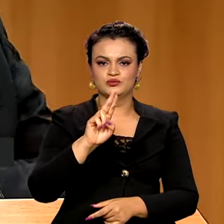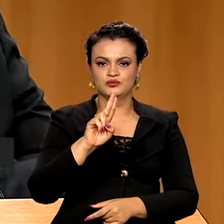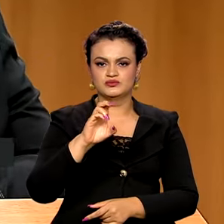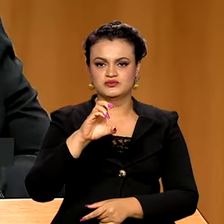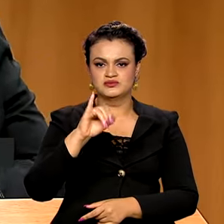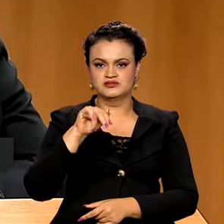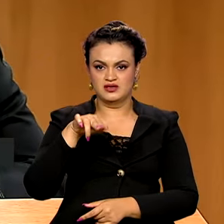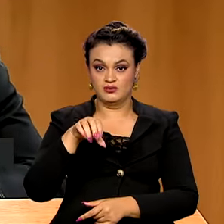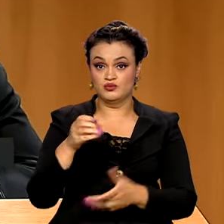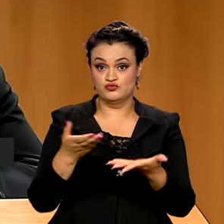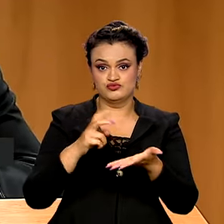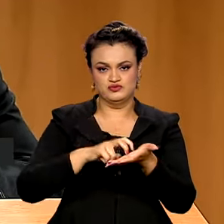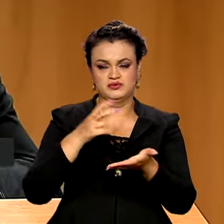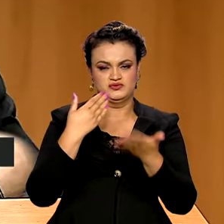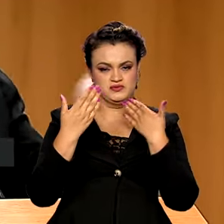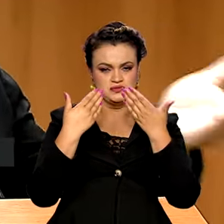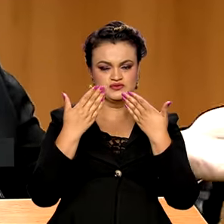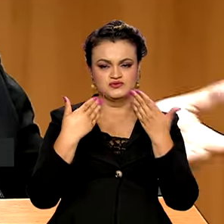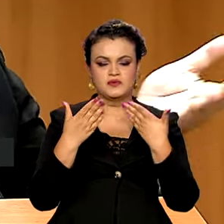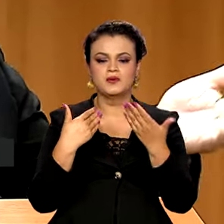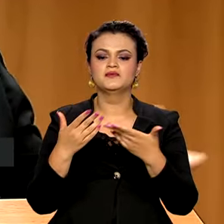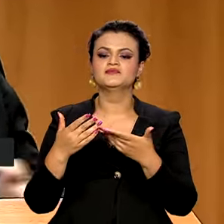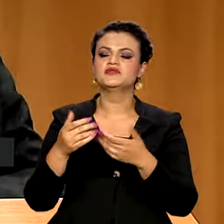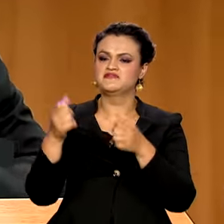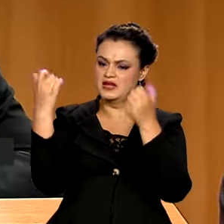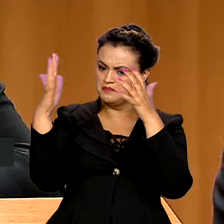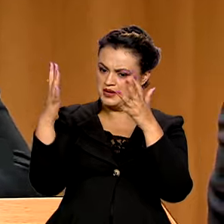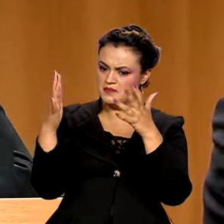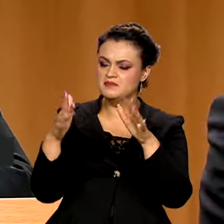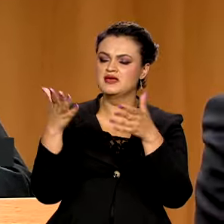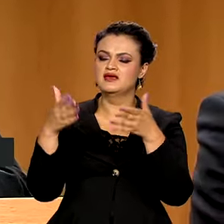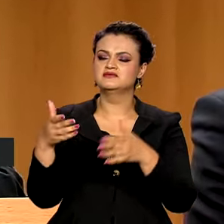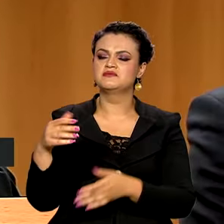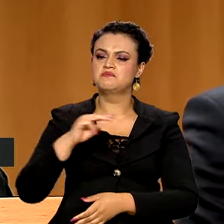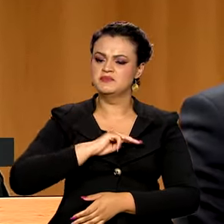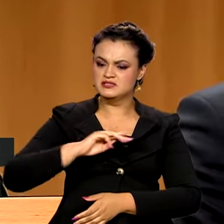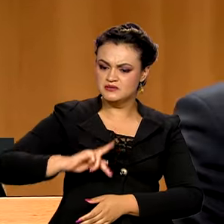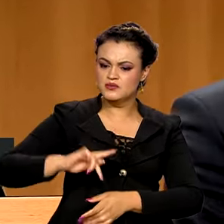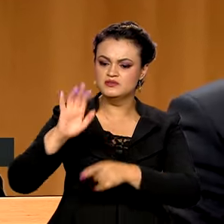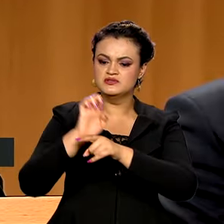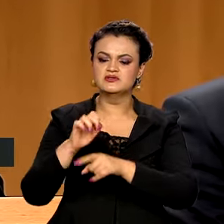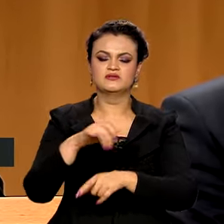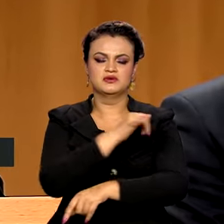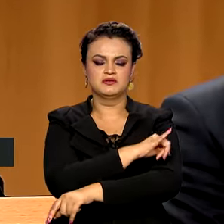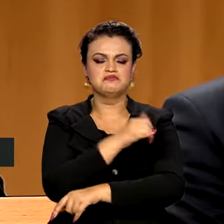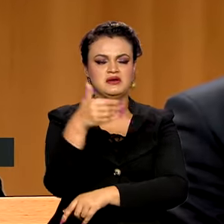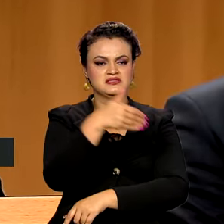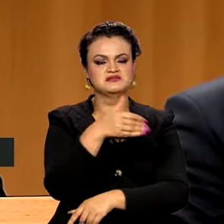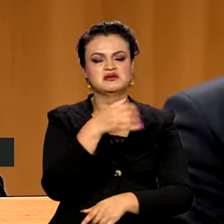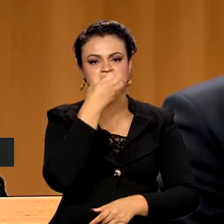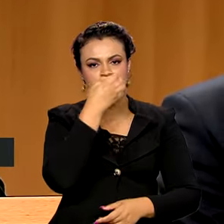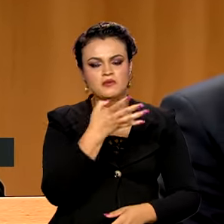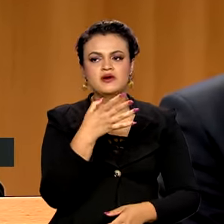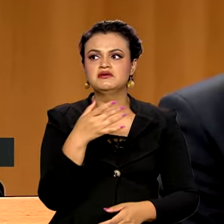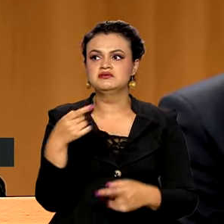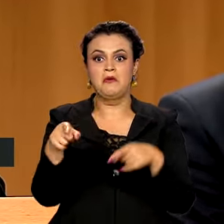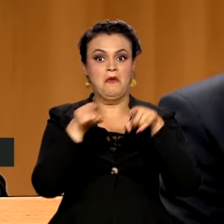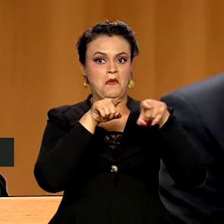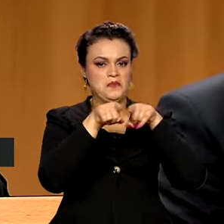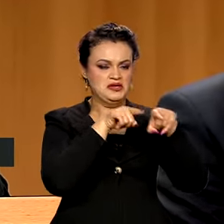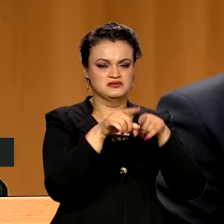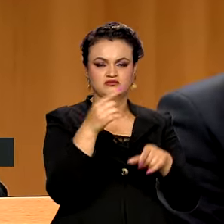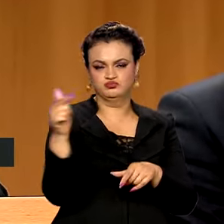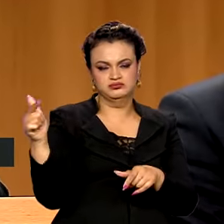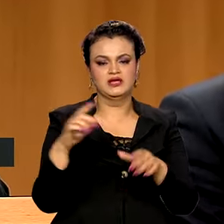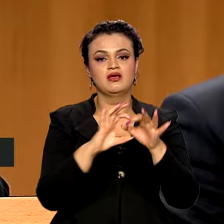na manhã de hoje, cumprimentando pela participação do Ministério Público do Rio de Janeiro, portanto, não há nenhum tipo de competição, há